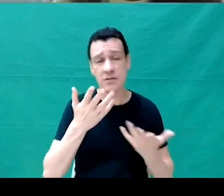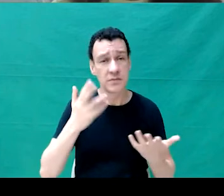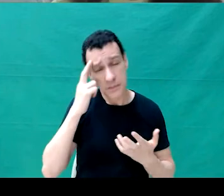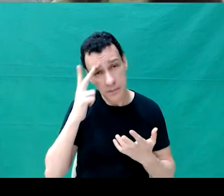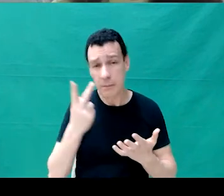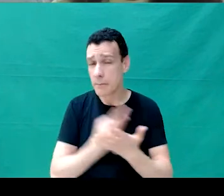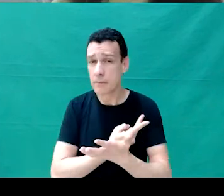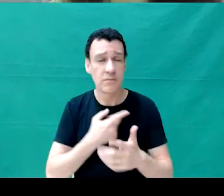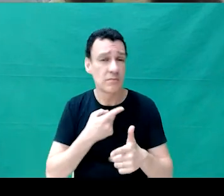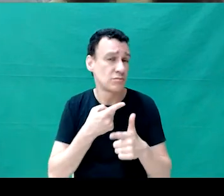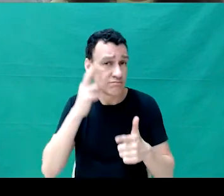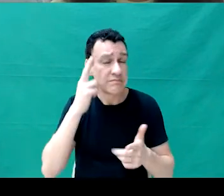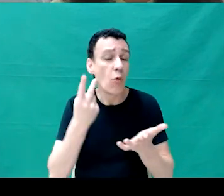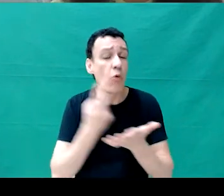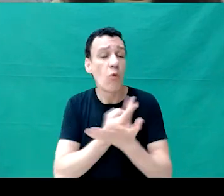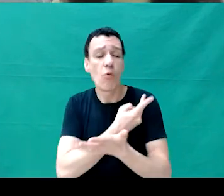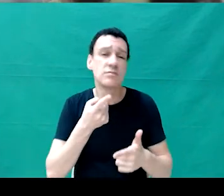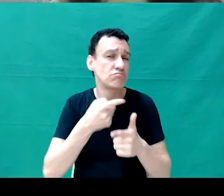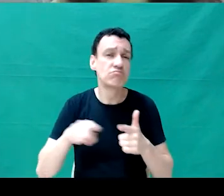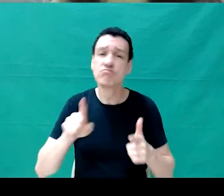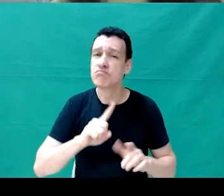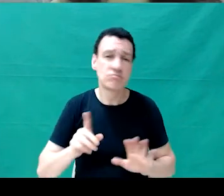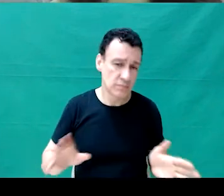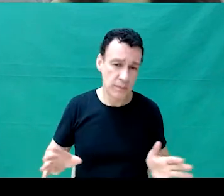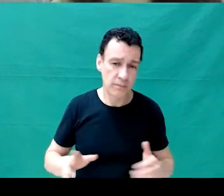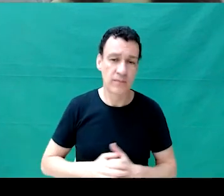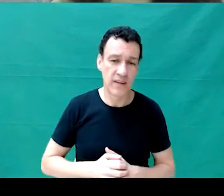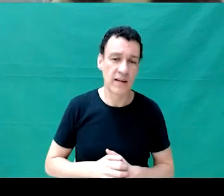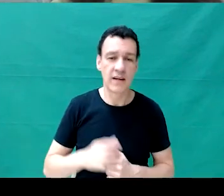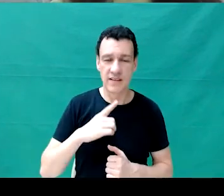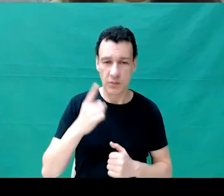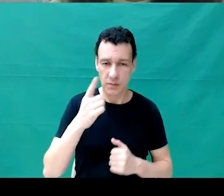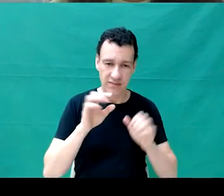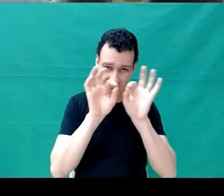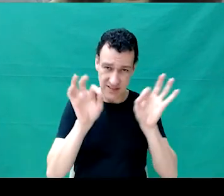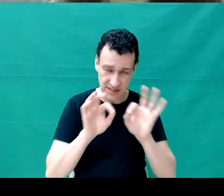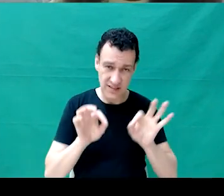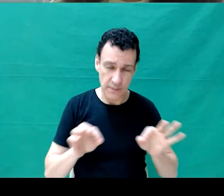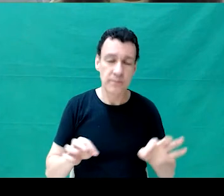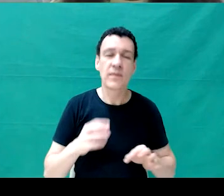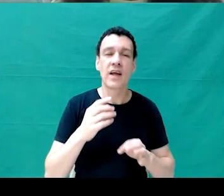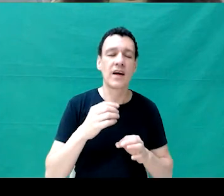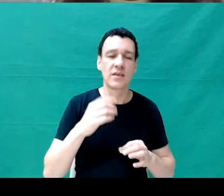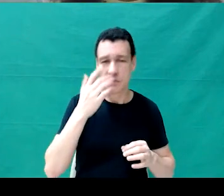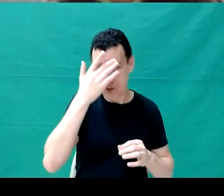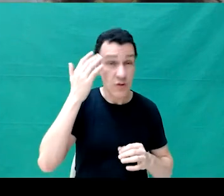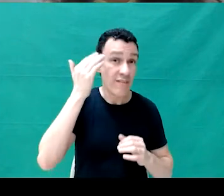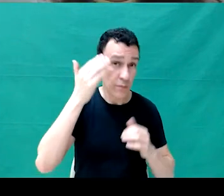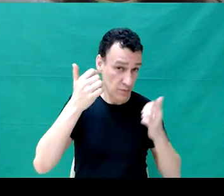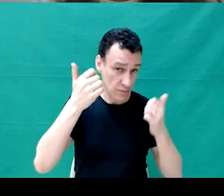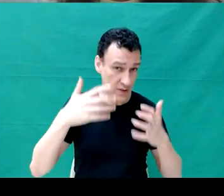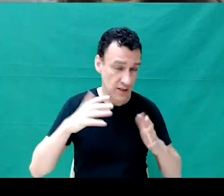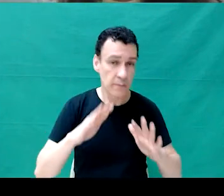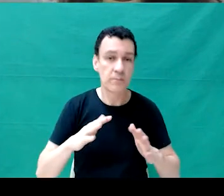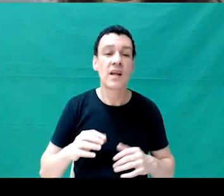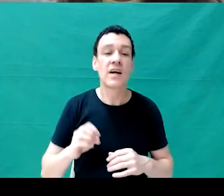errar. E a gente precisa entender, tem uma frase que o Barack Obama fala que eu amo, que é: a mudança não chegará